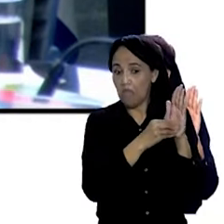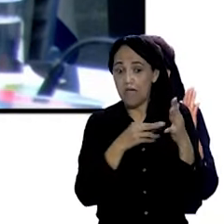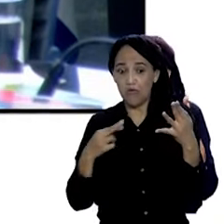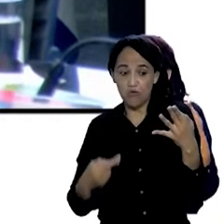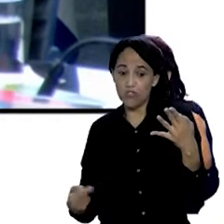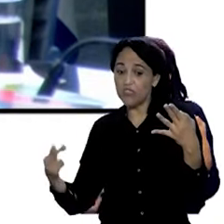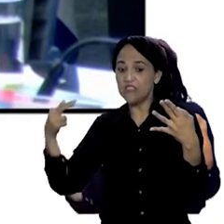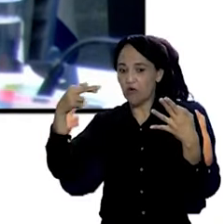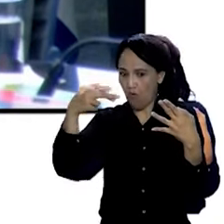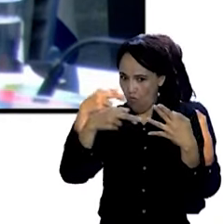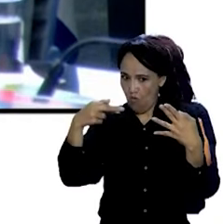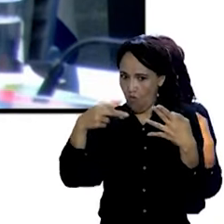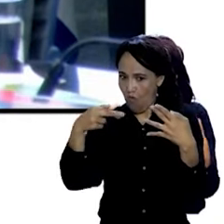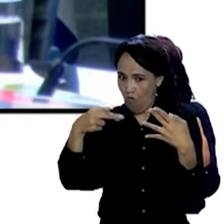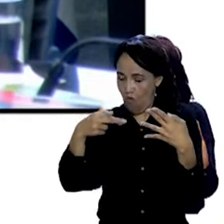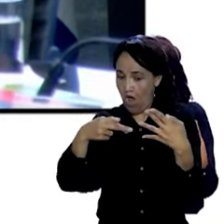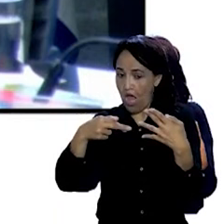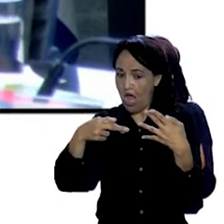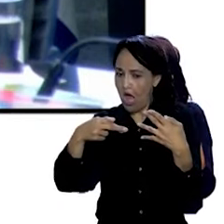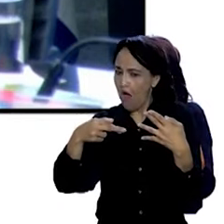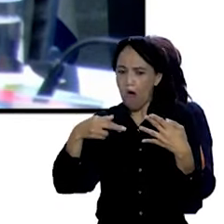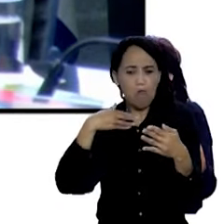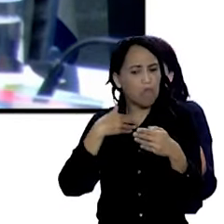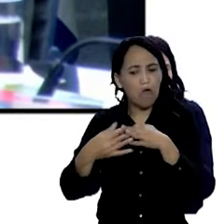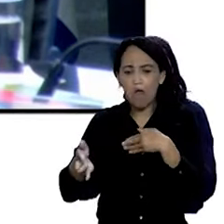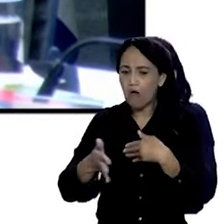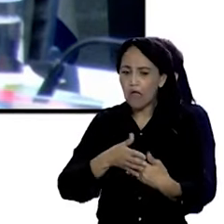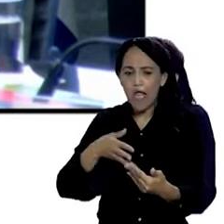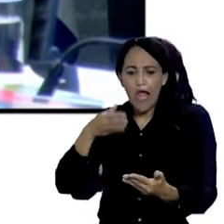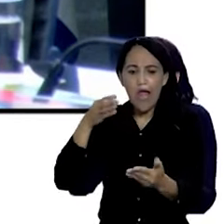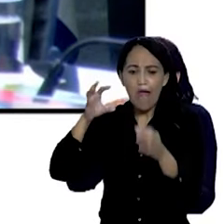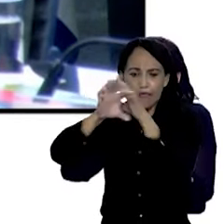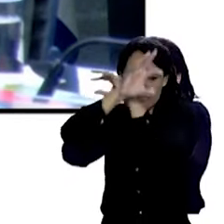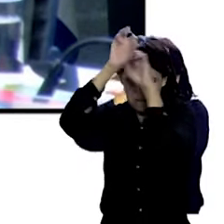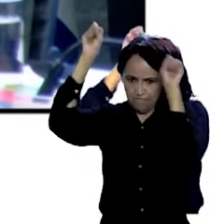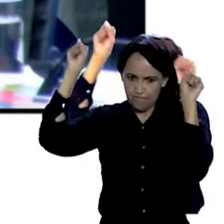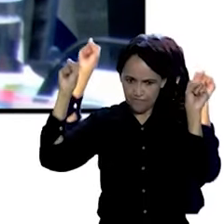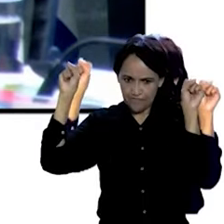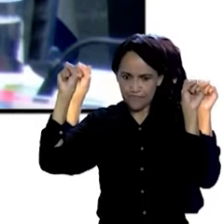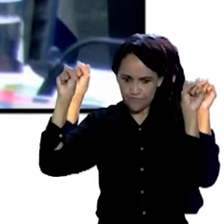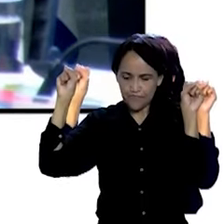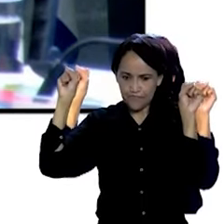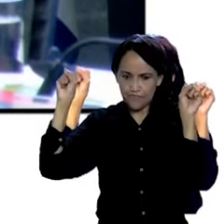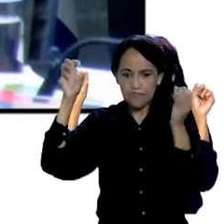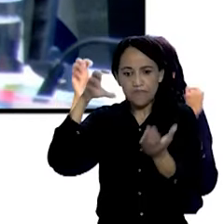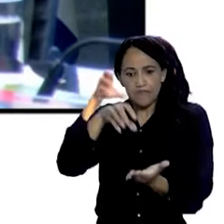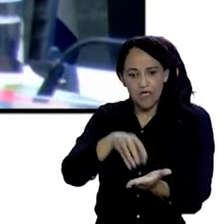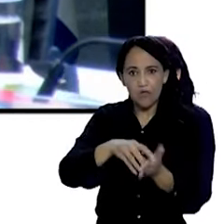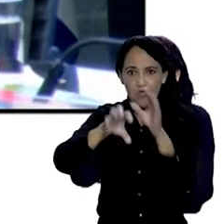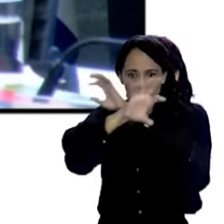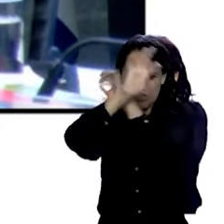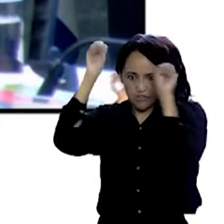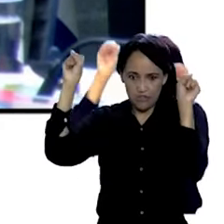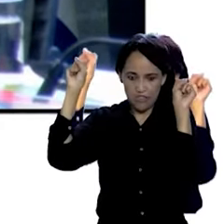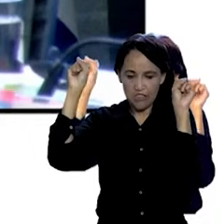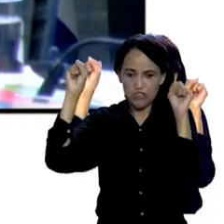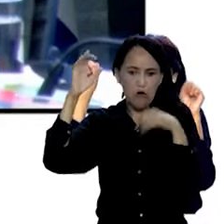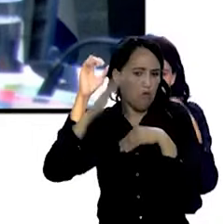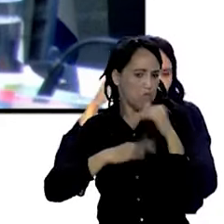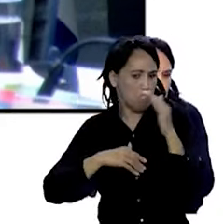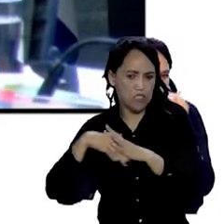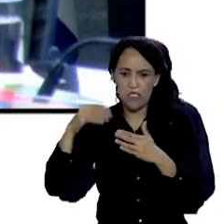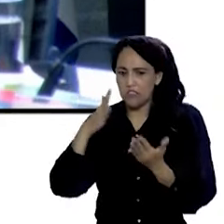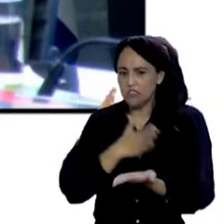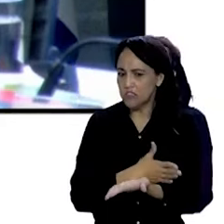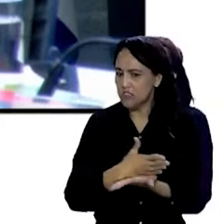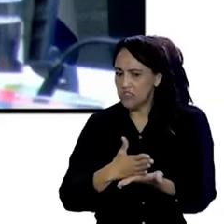processos iniciados perante qualquer tribunal que conforme a mesma corte Suprema de competência originária e conhece